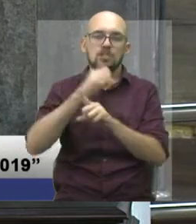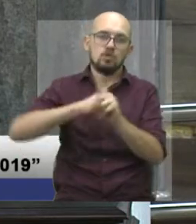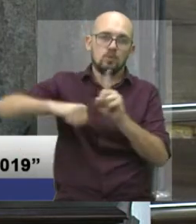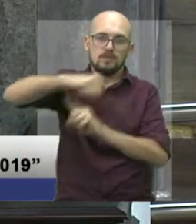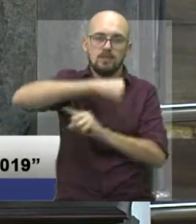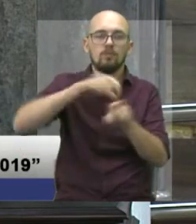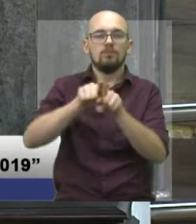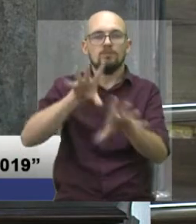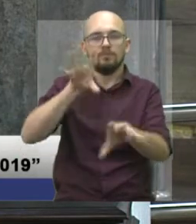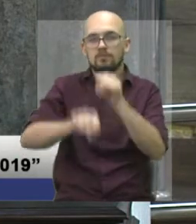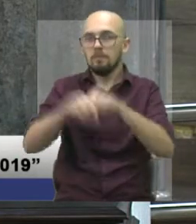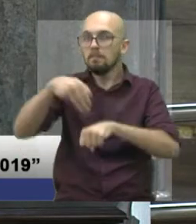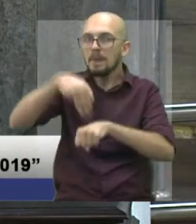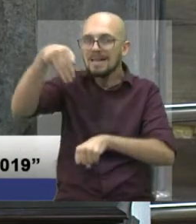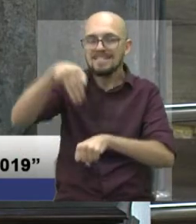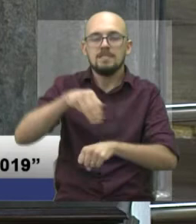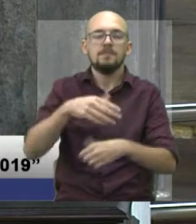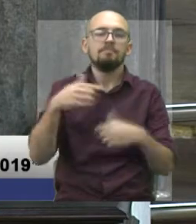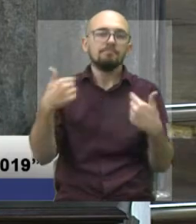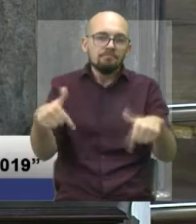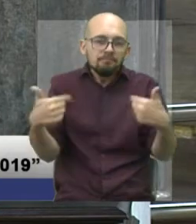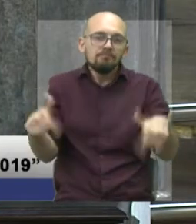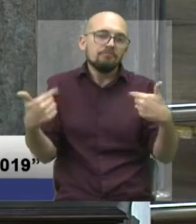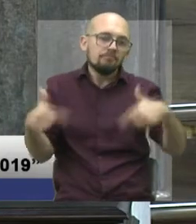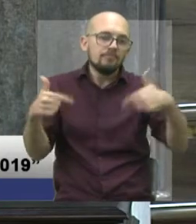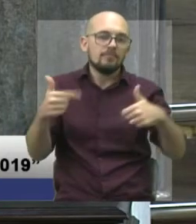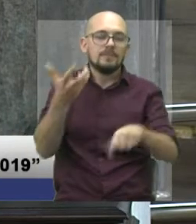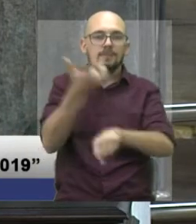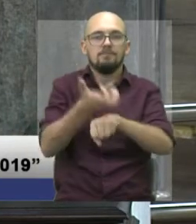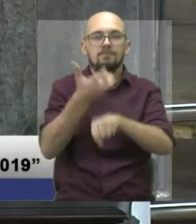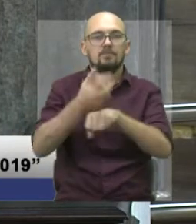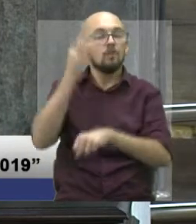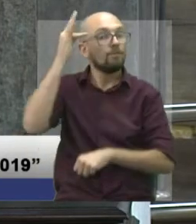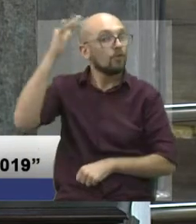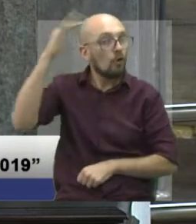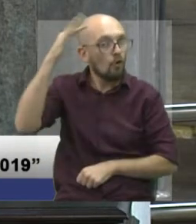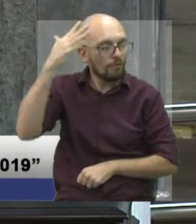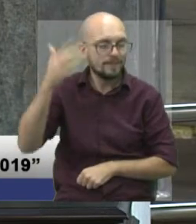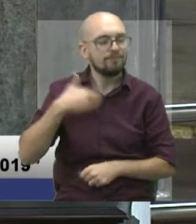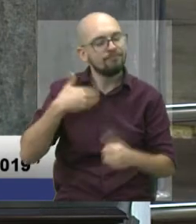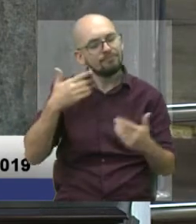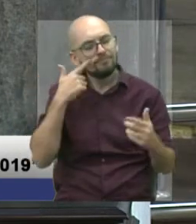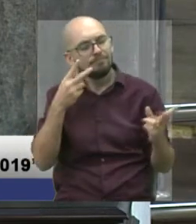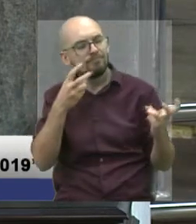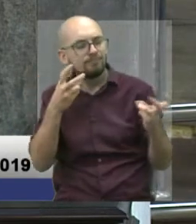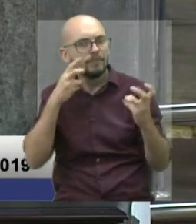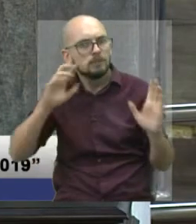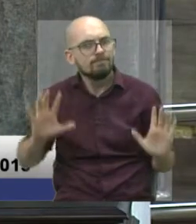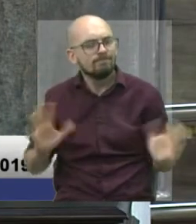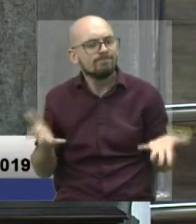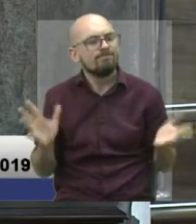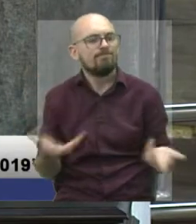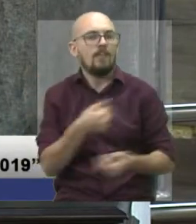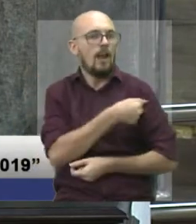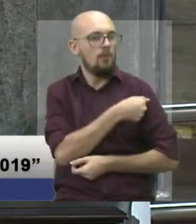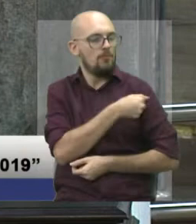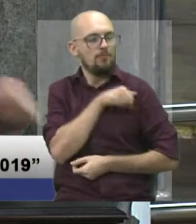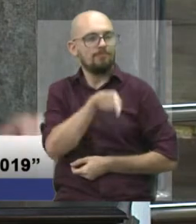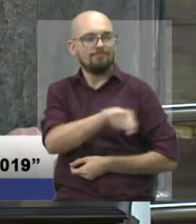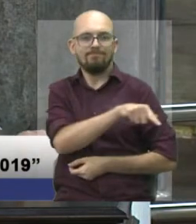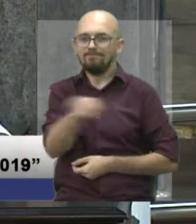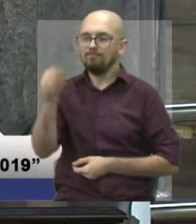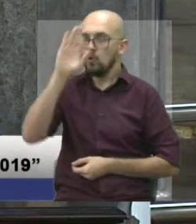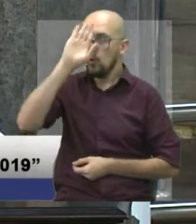aí, atuando nas disciplinas de Sociologia e Filosofia, na Educação Básica, a gente acaba estimulando esse aluno. E tudo começa, pelo menos